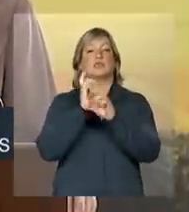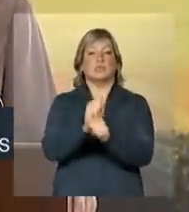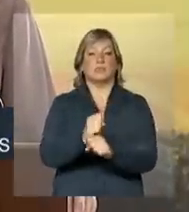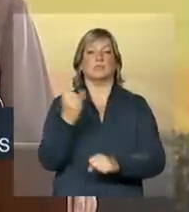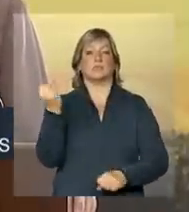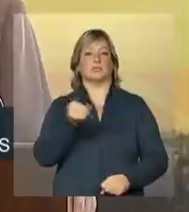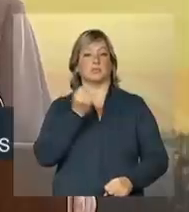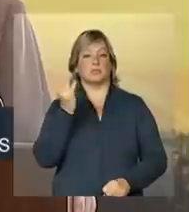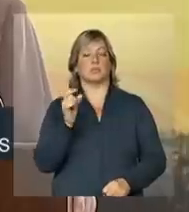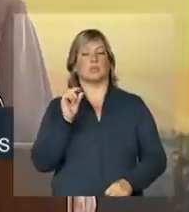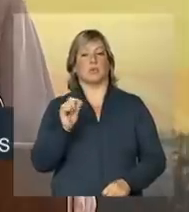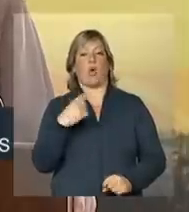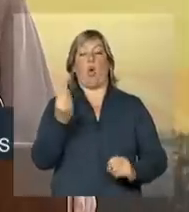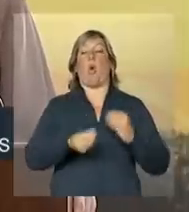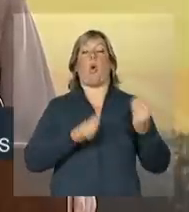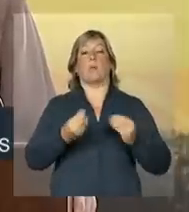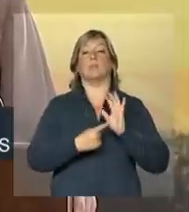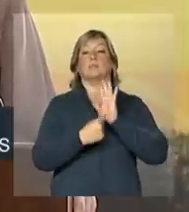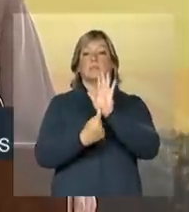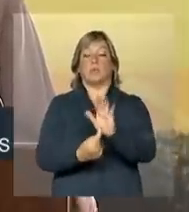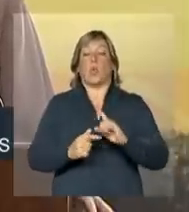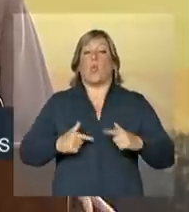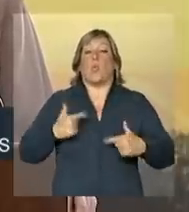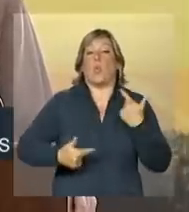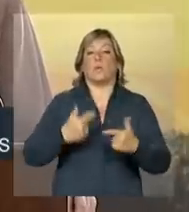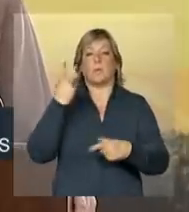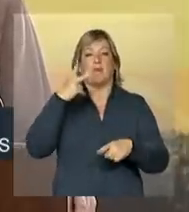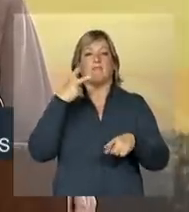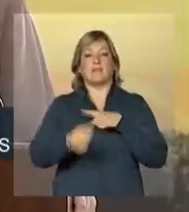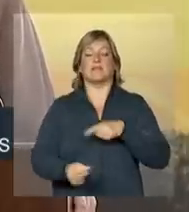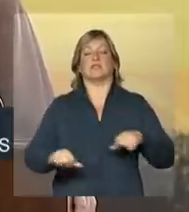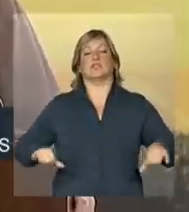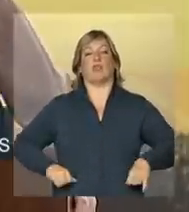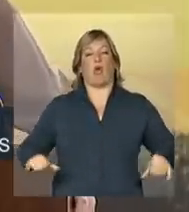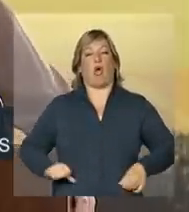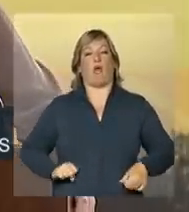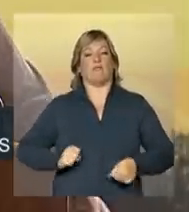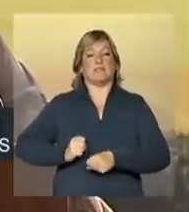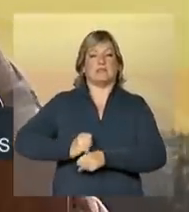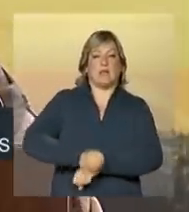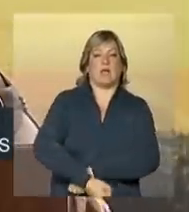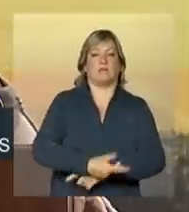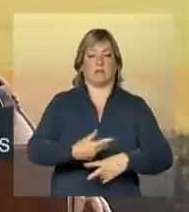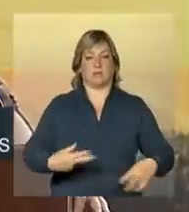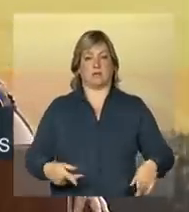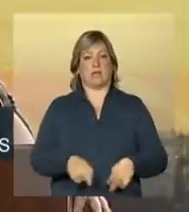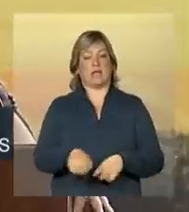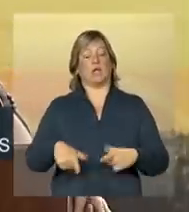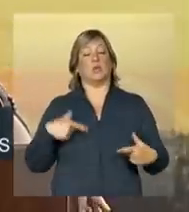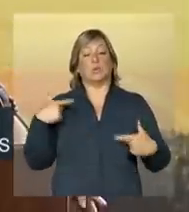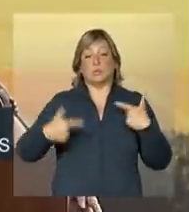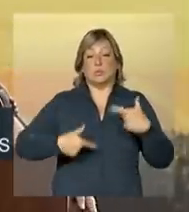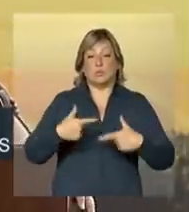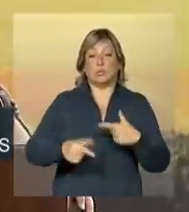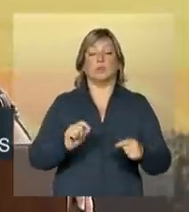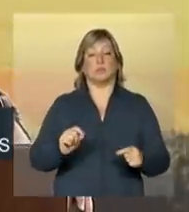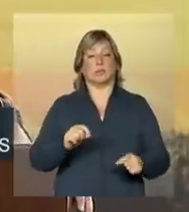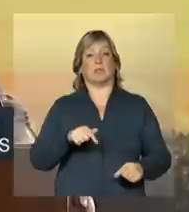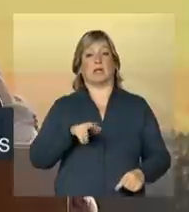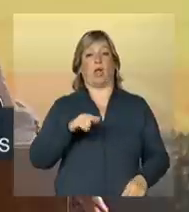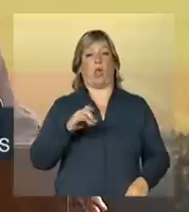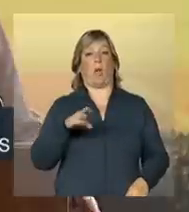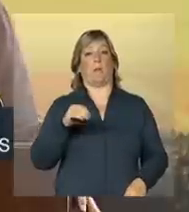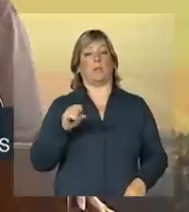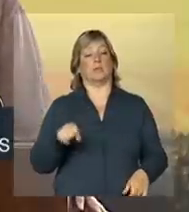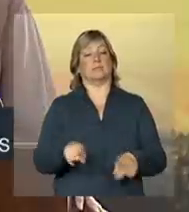símbolo de resistência e da luta contra a escravidão Luta protagonizada pelos quilômetros